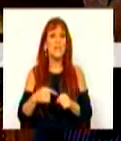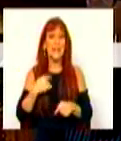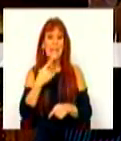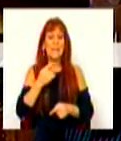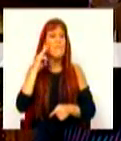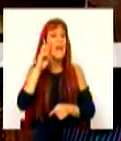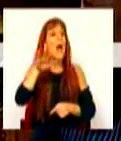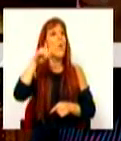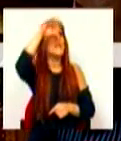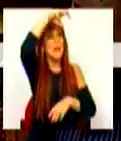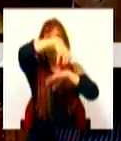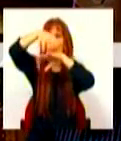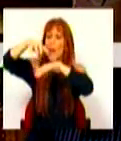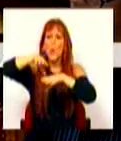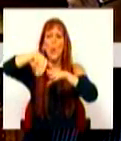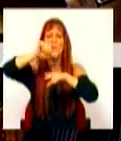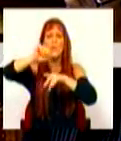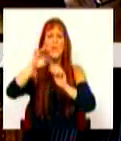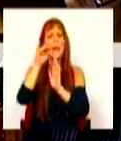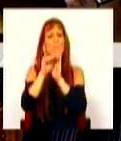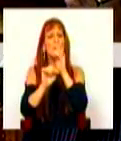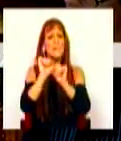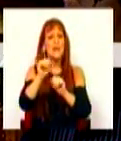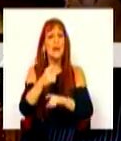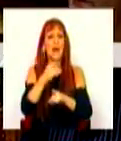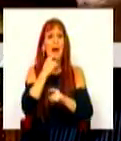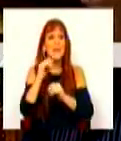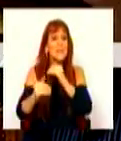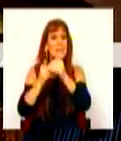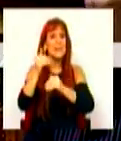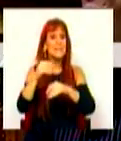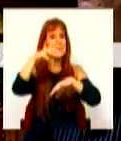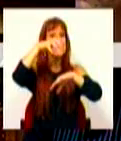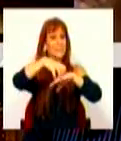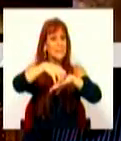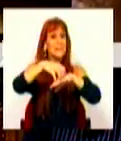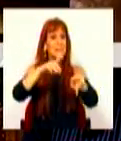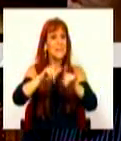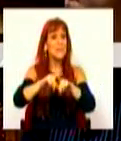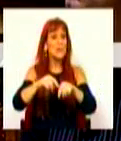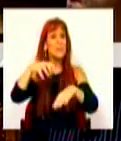os espaços, os conteúdos e a programação que pode ser levada a esses espaços